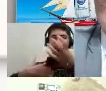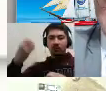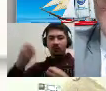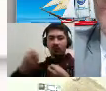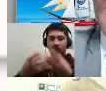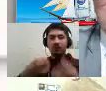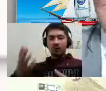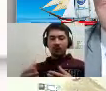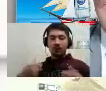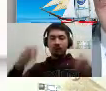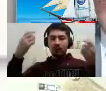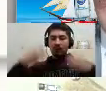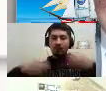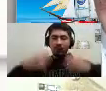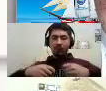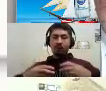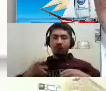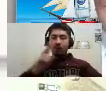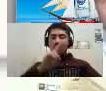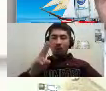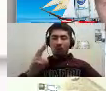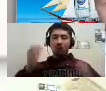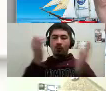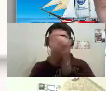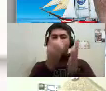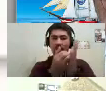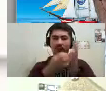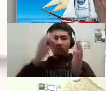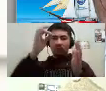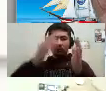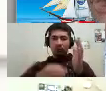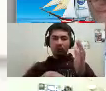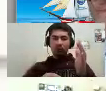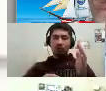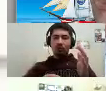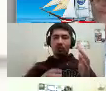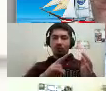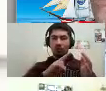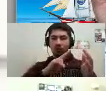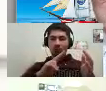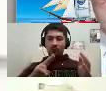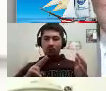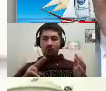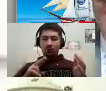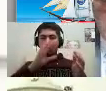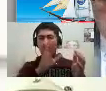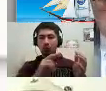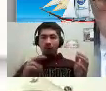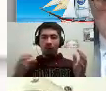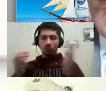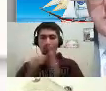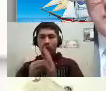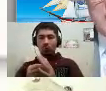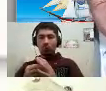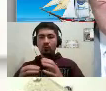pedimos, então, que todo mundo atualize seus nomes, né? Coloque ali para renomear e colocar o seu nome, de preferência, o nome completo e o clube a